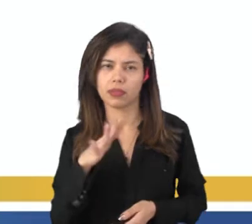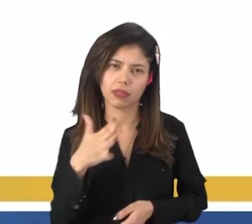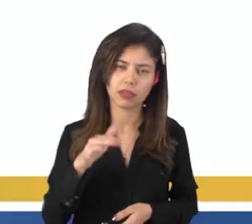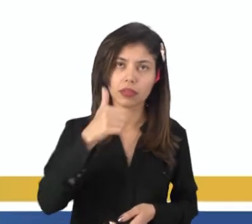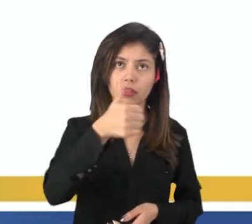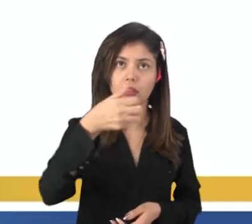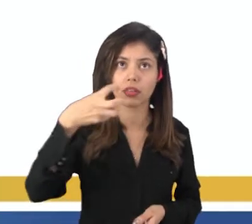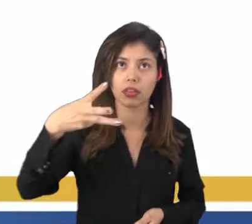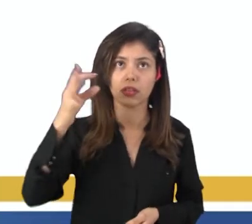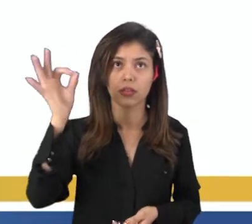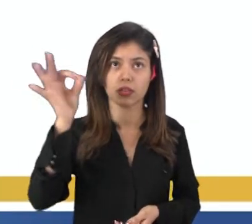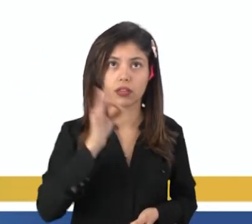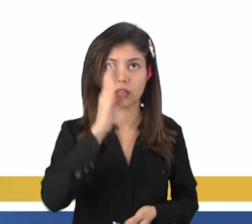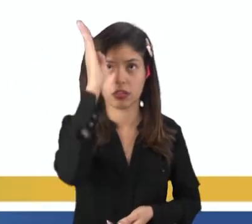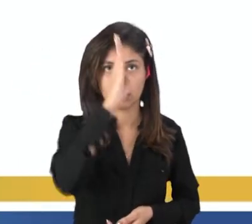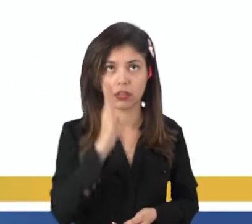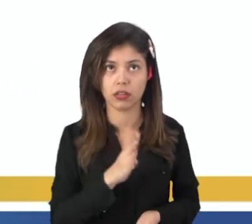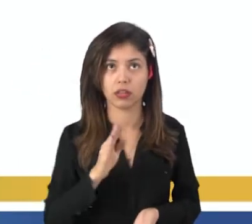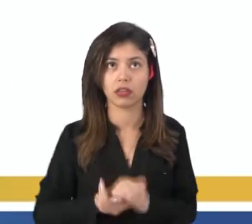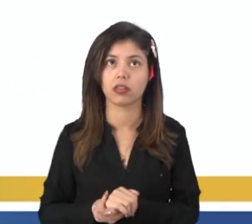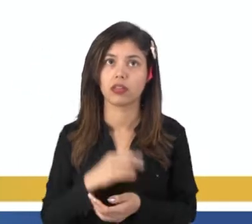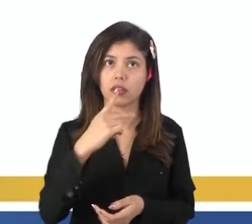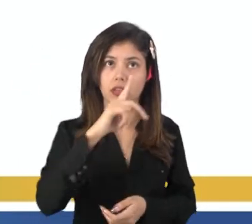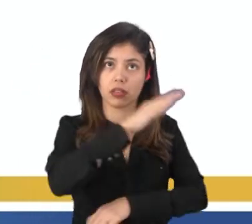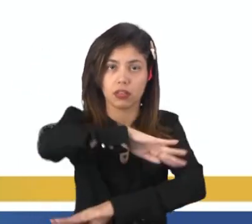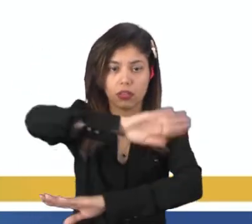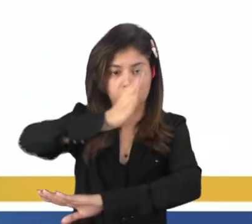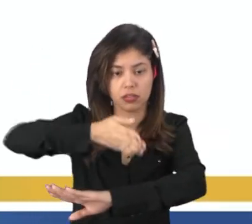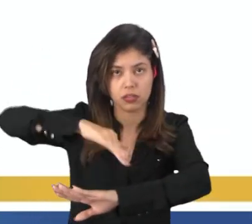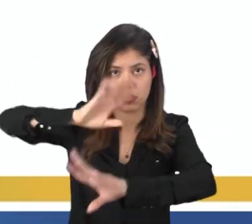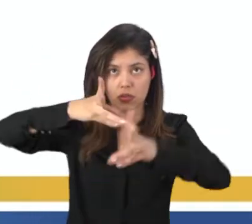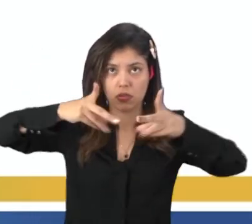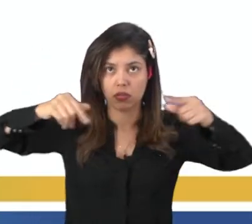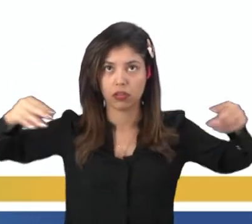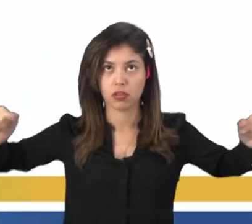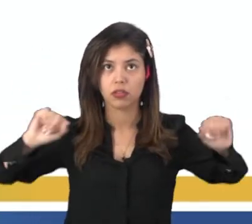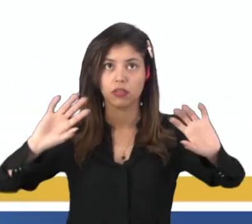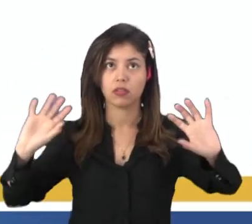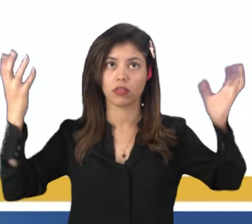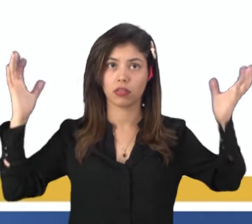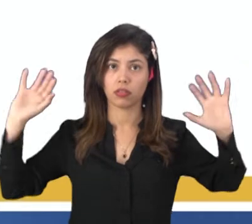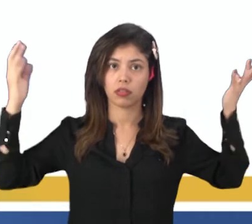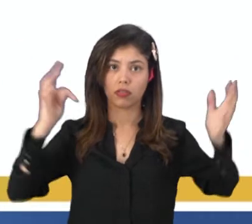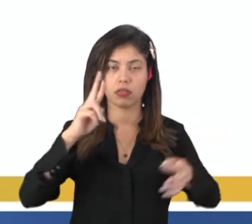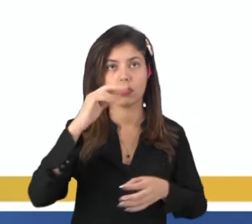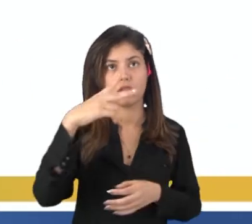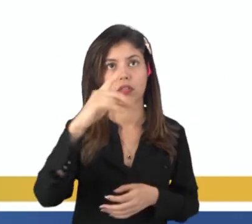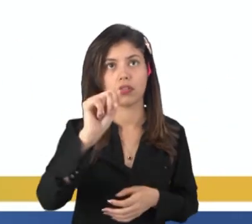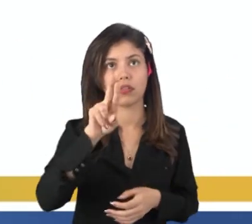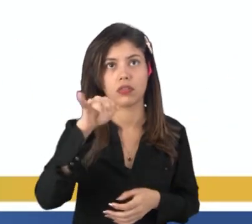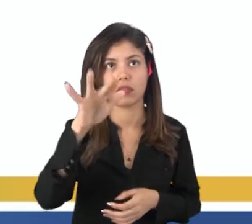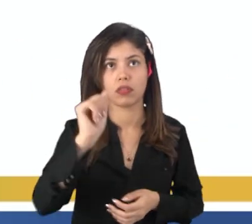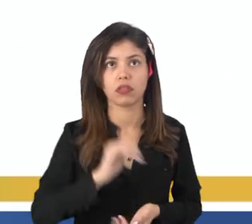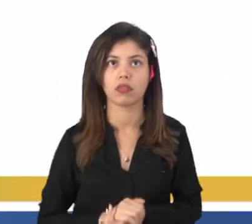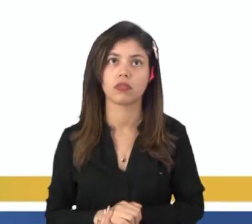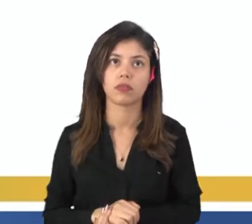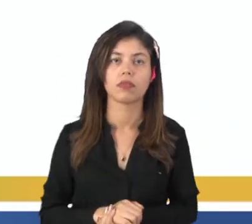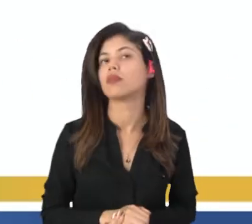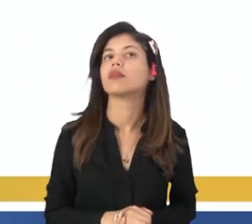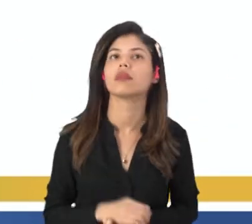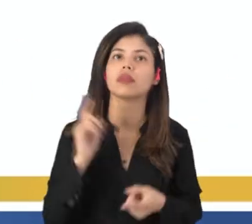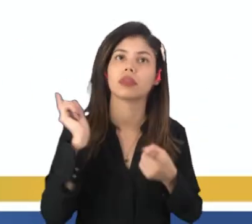menos 13% do território brasileiro, e ela é constituída por planaltos e serras com clima tropical úmido. A Mata Atlântica, ela foi o primeiro